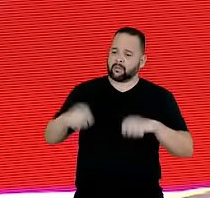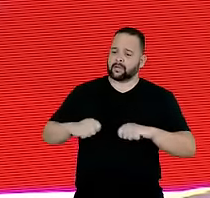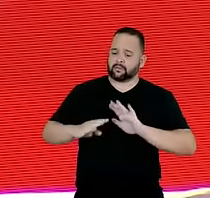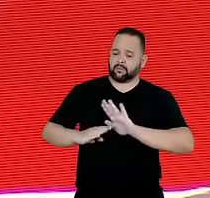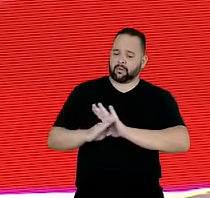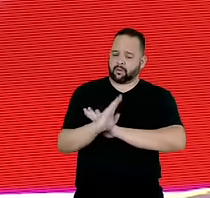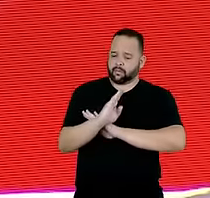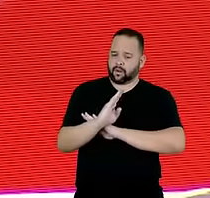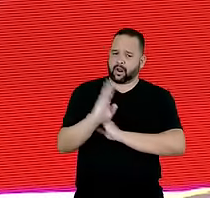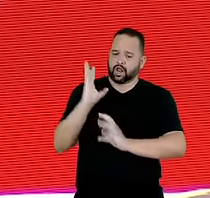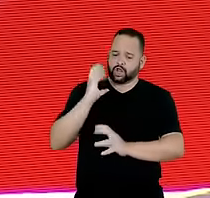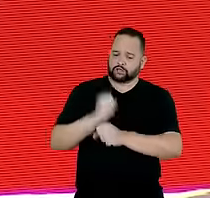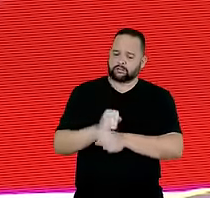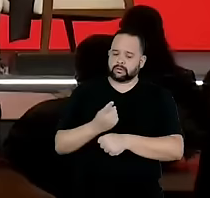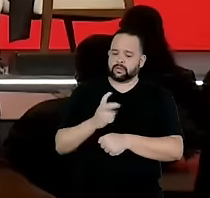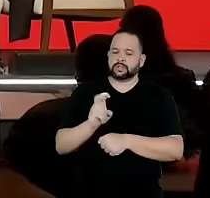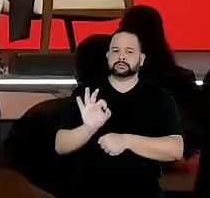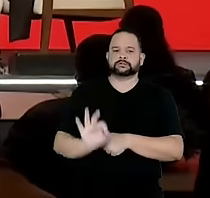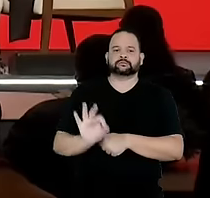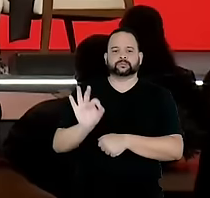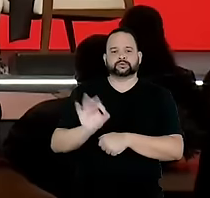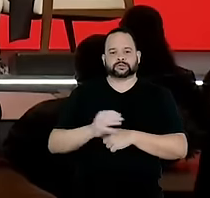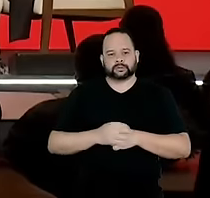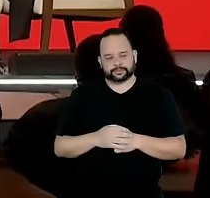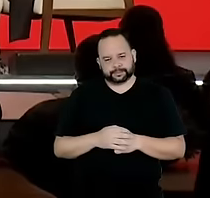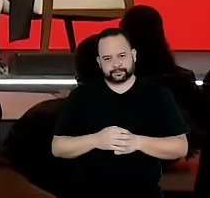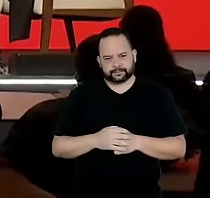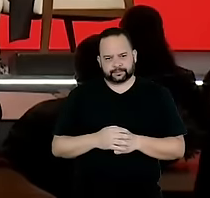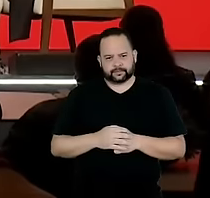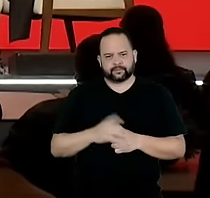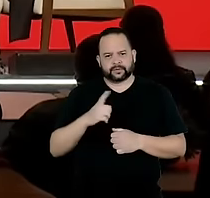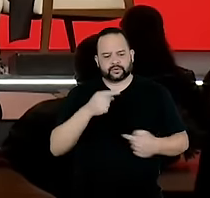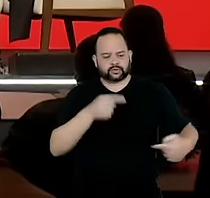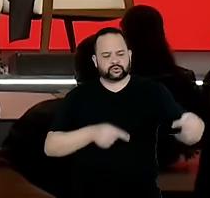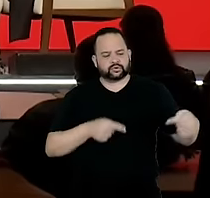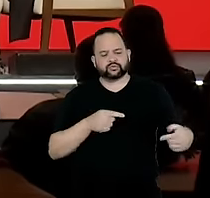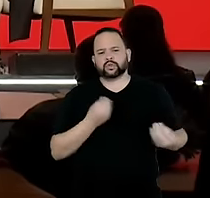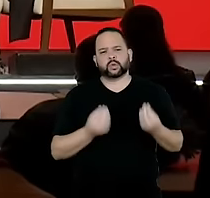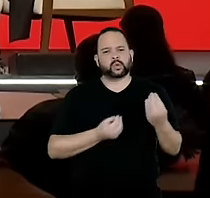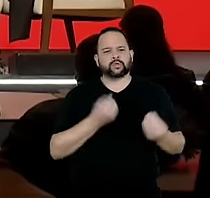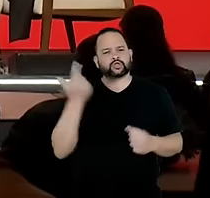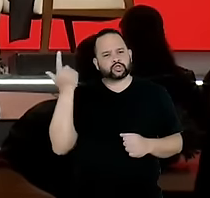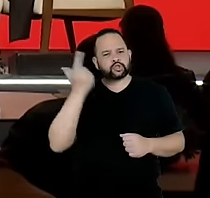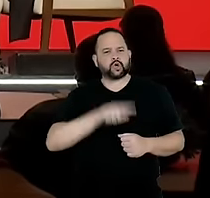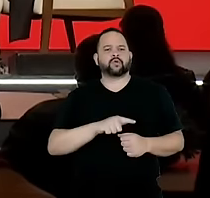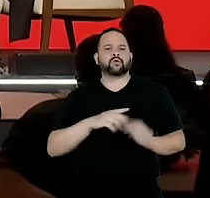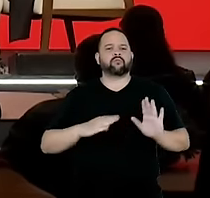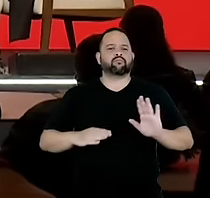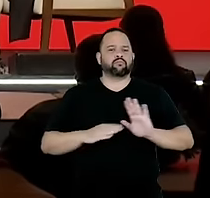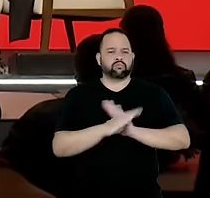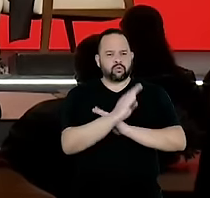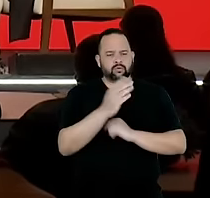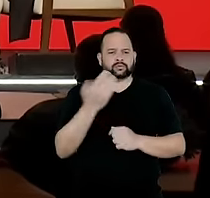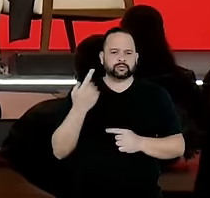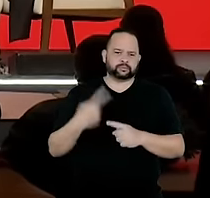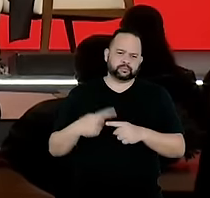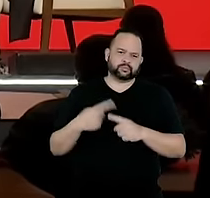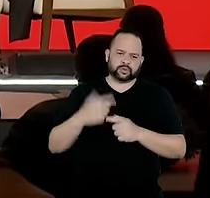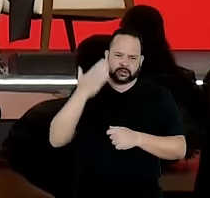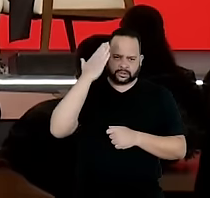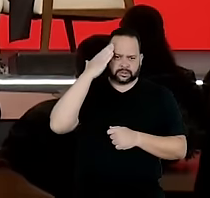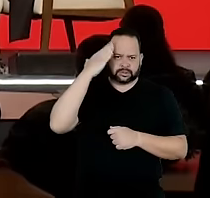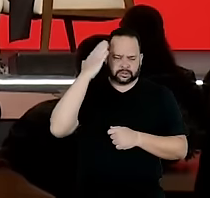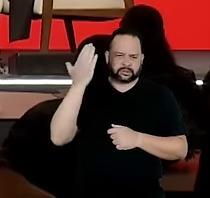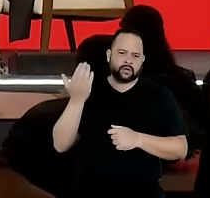discussão como é que a gente chega como é que a gente atinge potencial porque claramente é o seu mercado que tem eh um